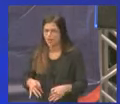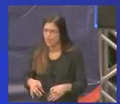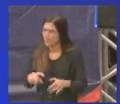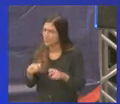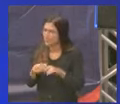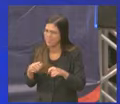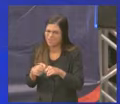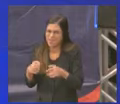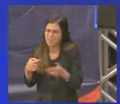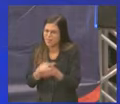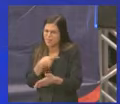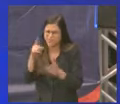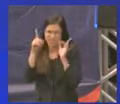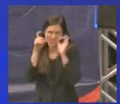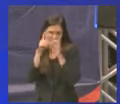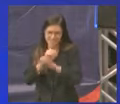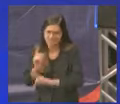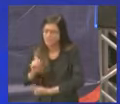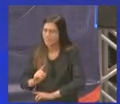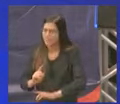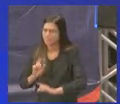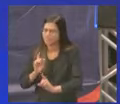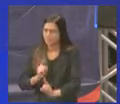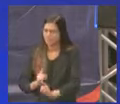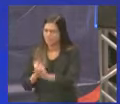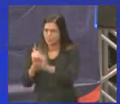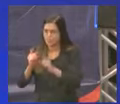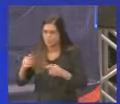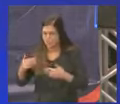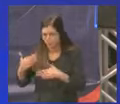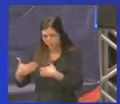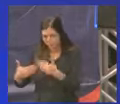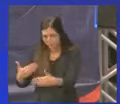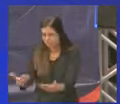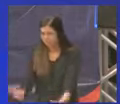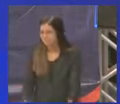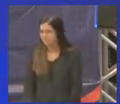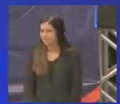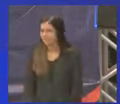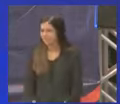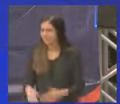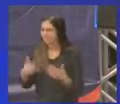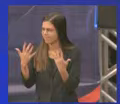difícil. Né? A gente vai descobrir isso ao longo do caminho.